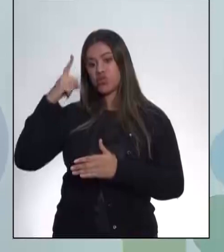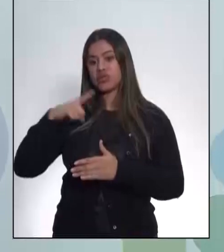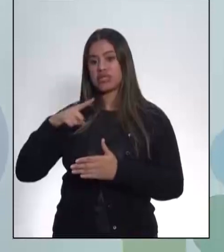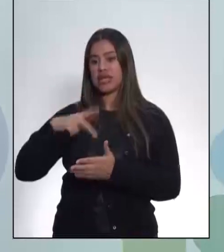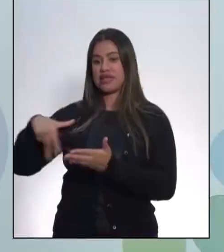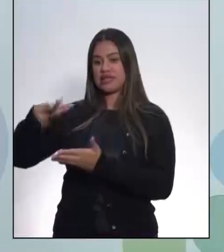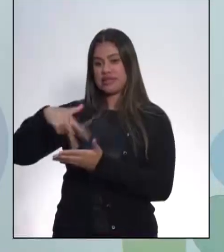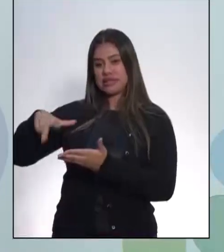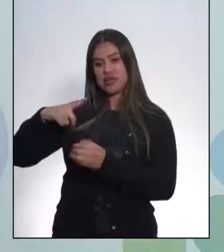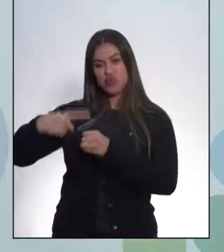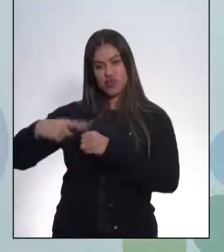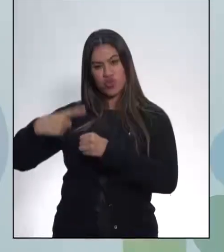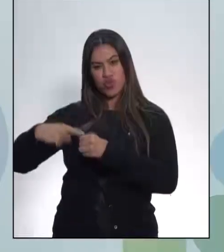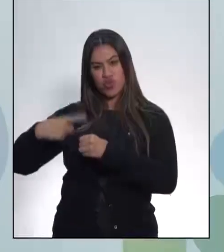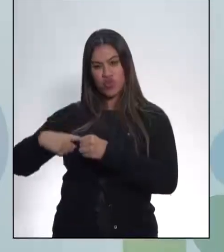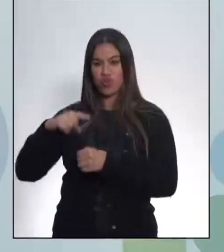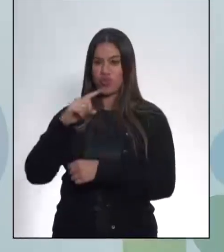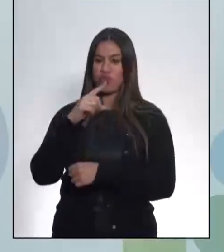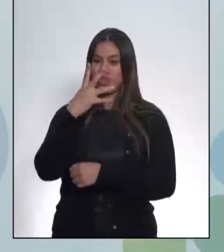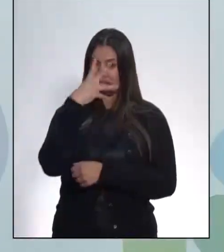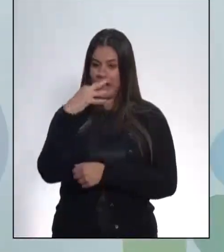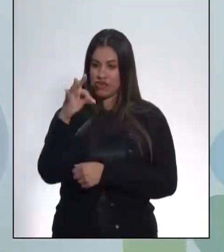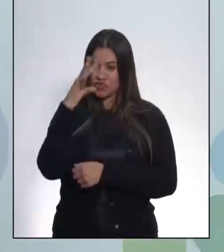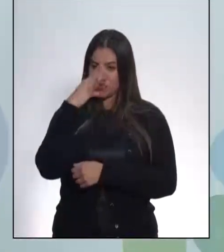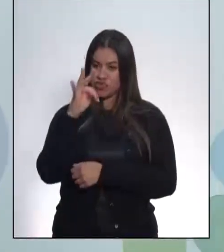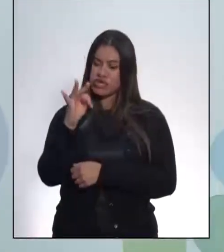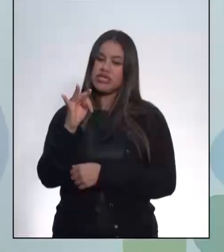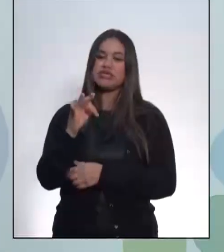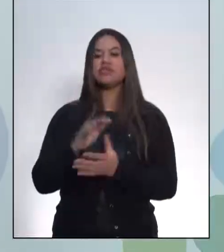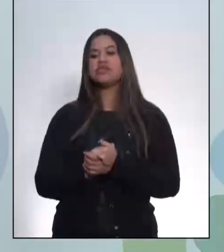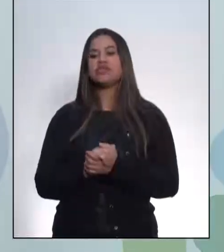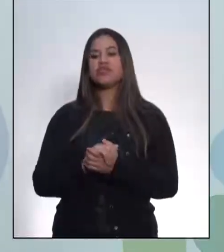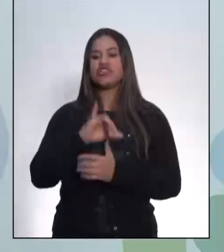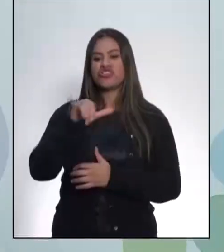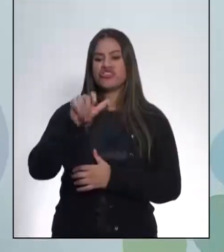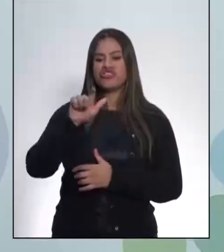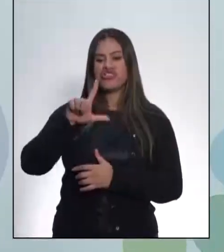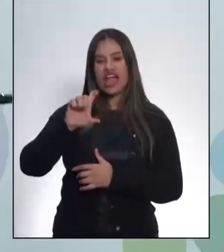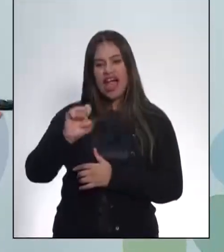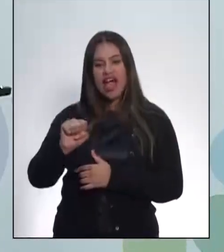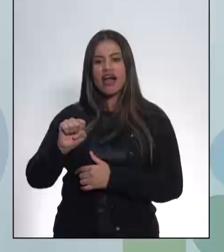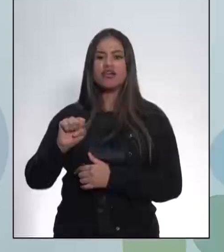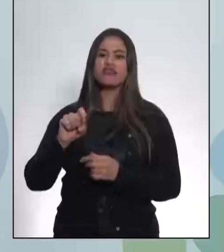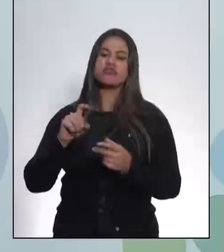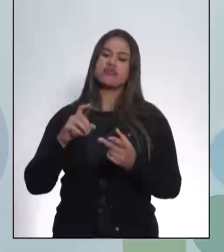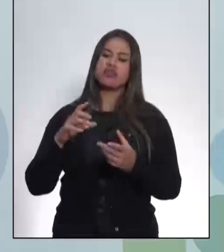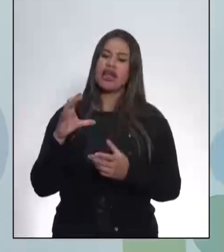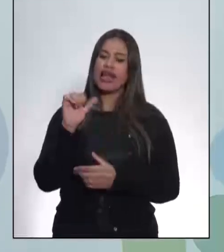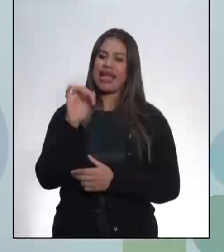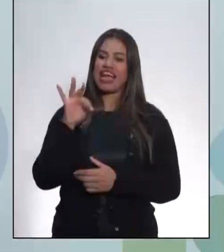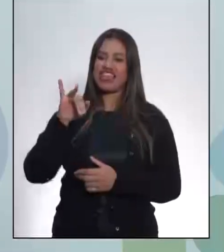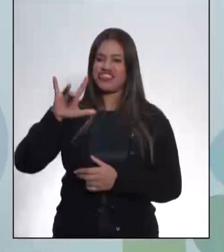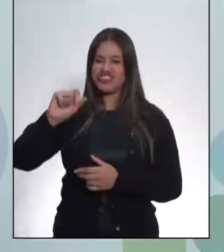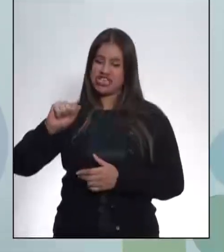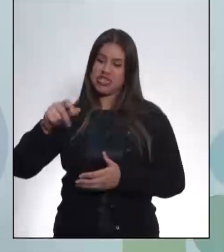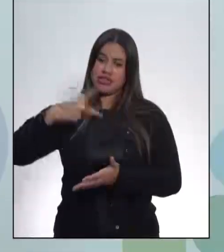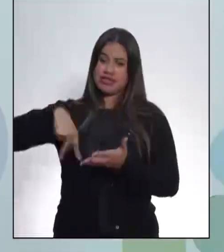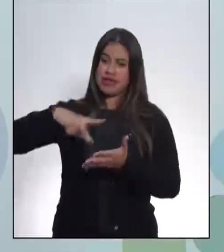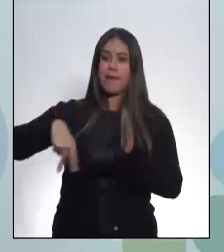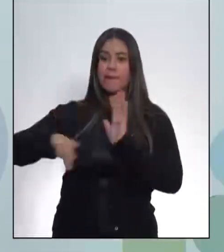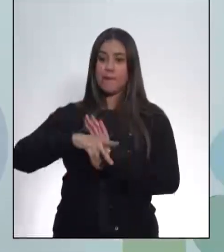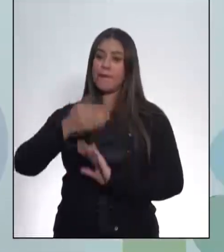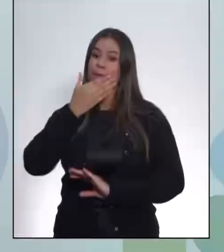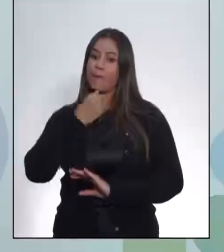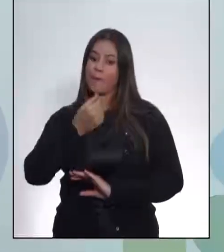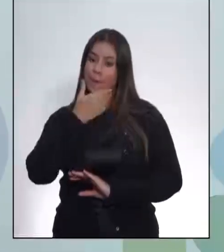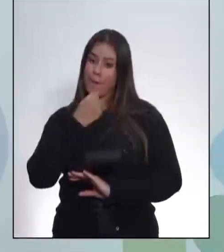é o catira. Você aí da região de Tatuí, pessoal da região de Jales, Votuporanga, você tem o catira, que é uma dança em geral masculina. Hoje já se